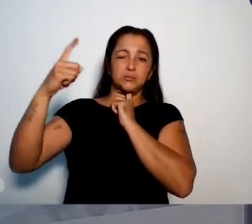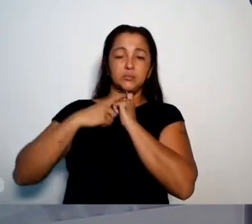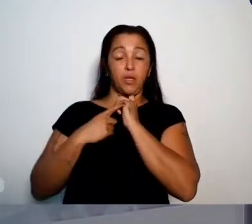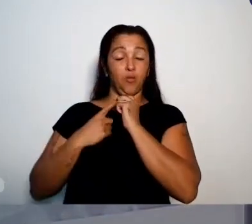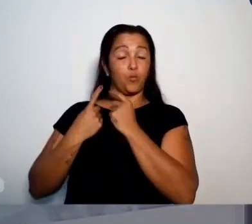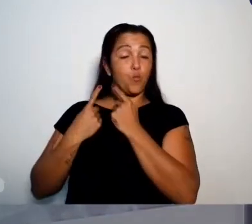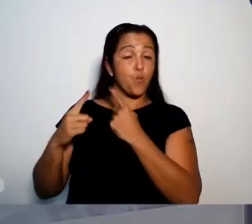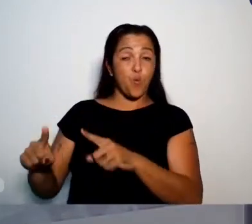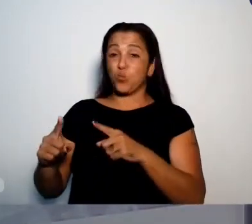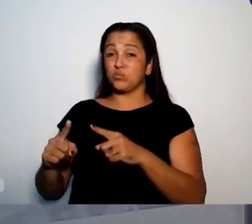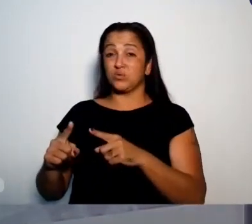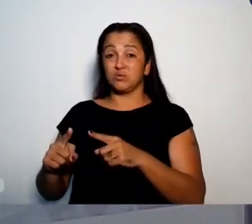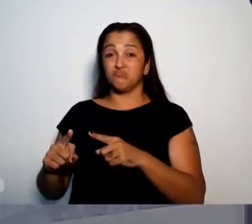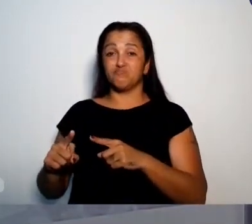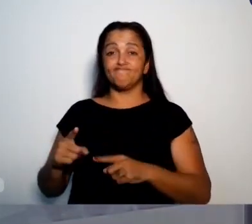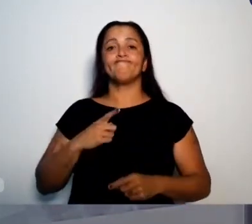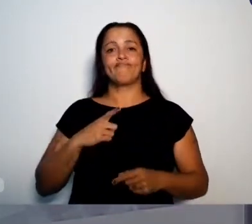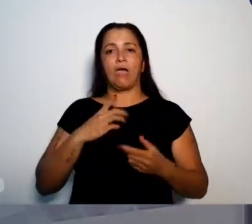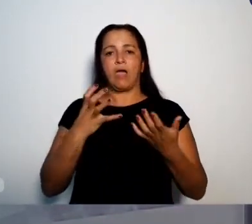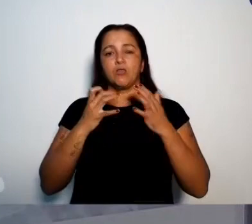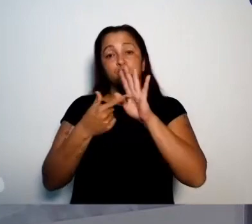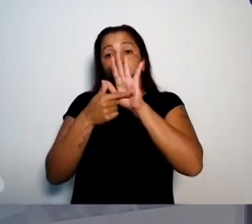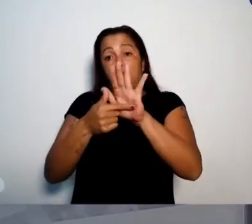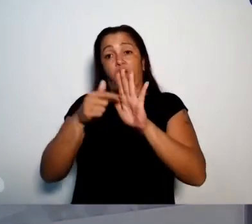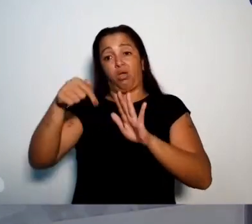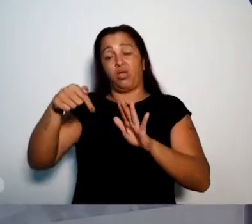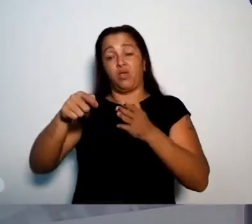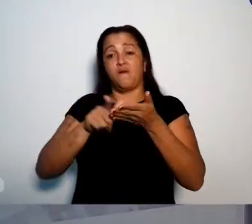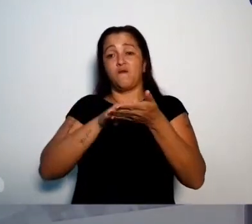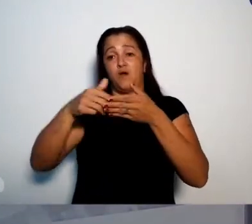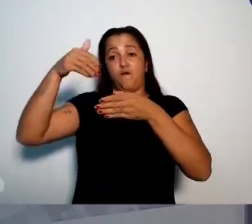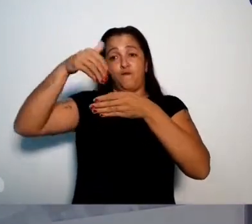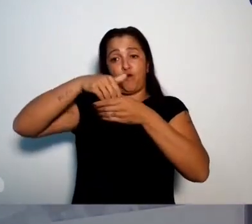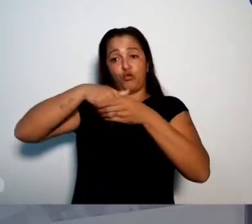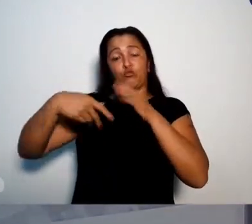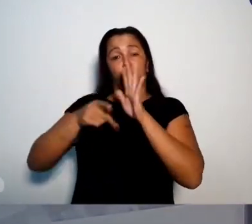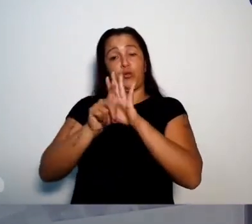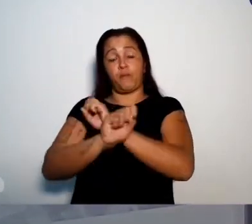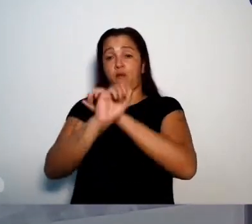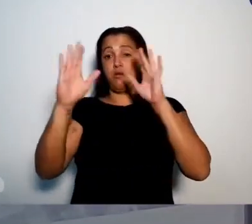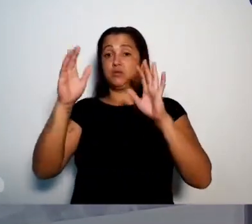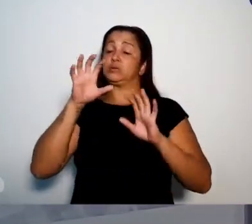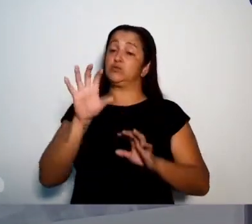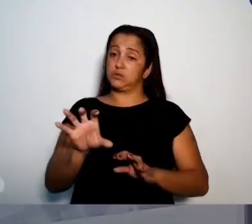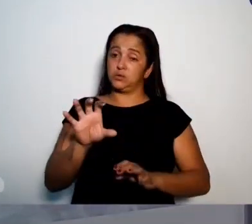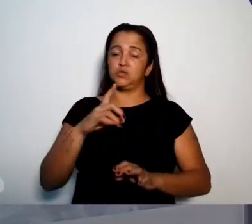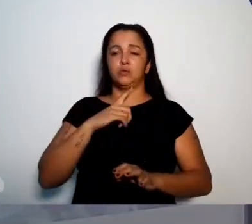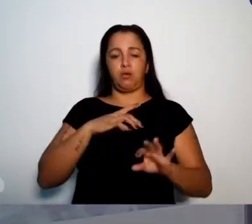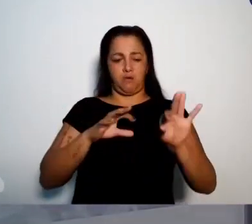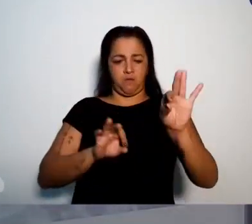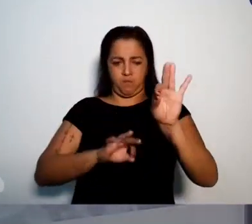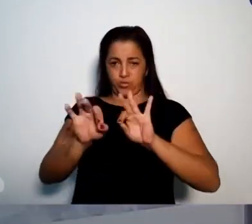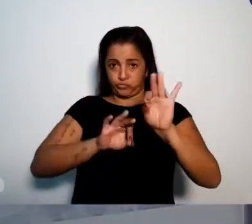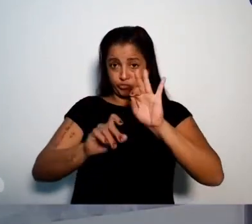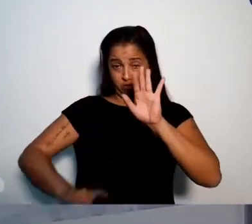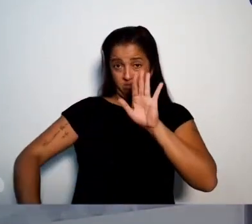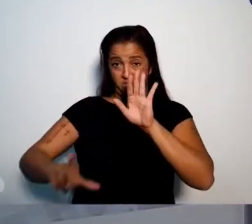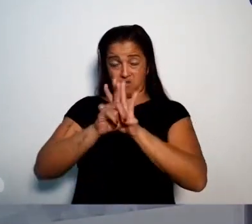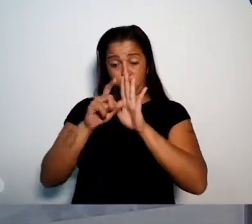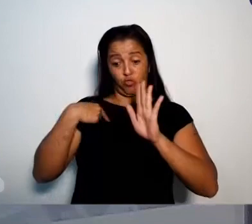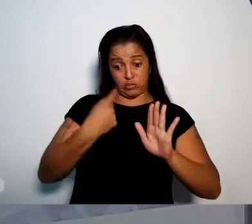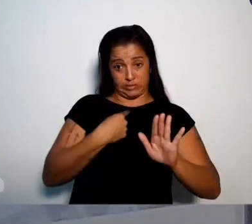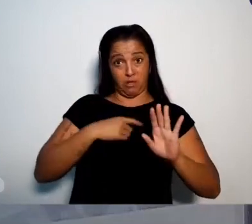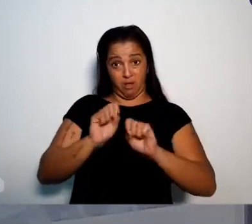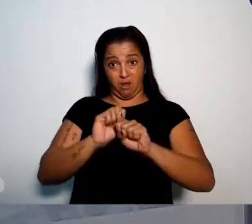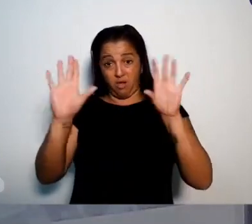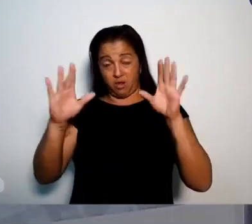quero salientar aqui o meu voto, só que eu quero esclarecer o seguinte. É um projeto de lei, que a gente tem que deixar claro, e eu